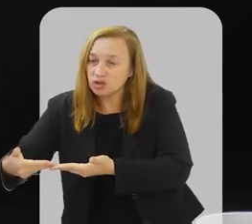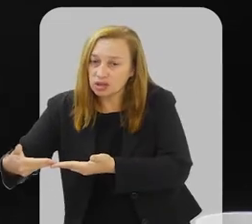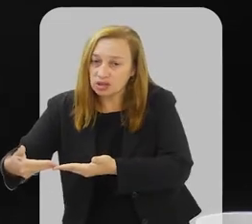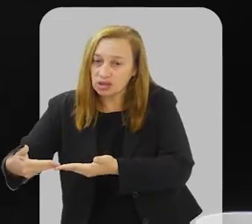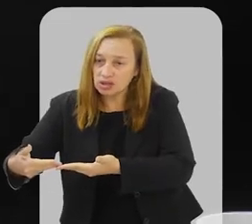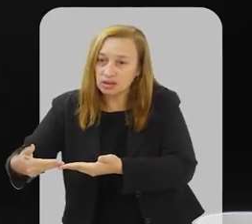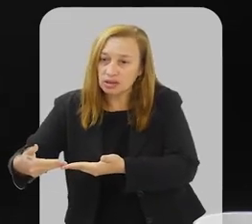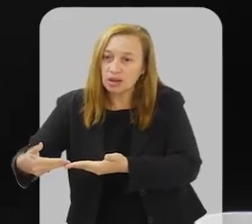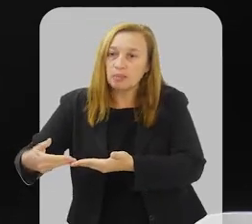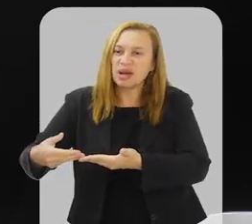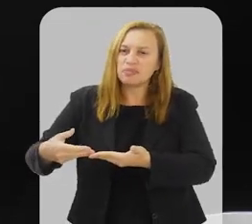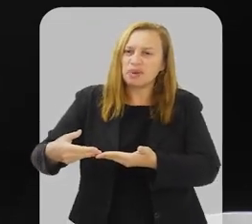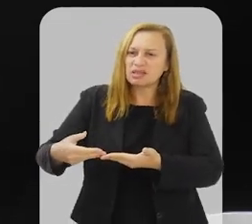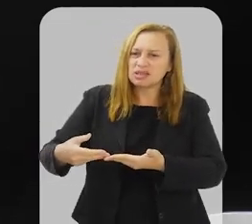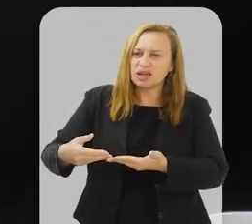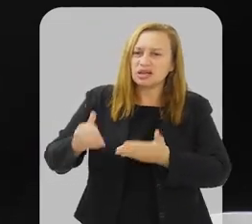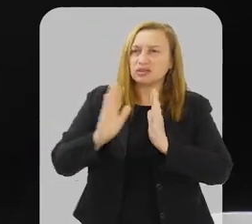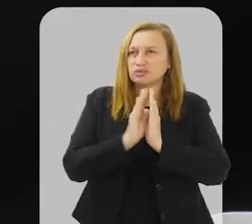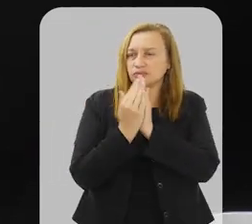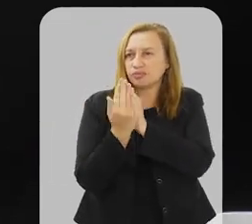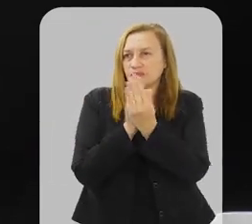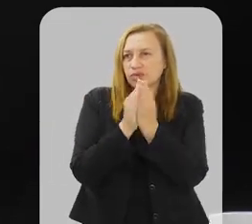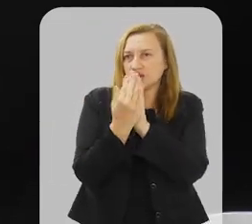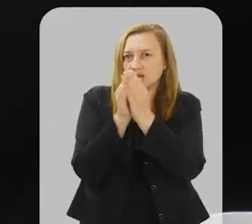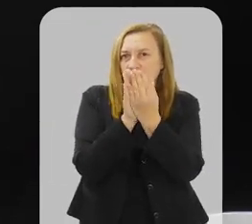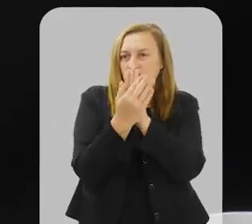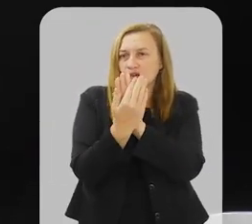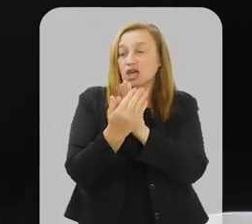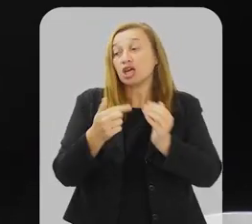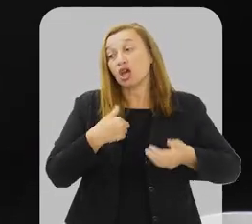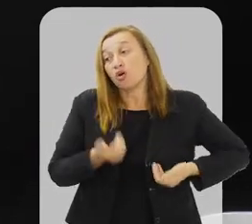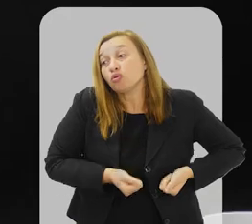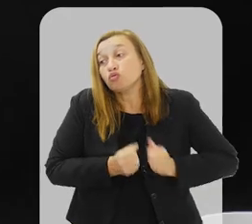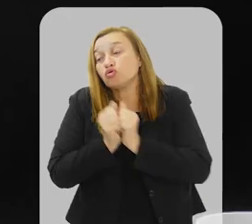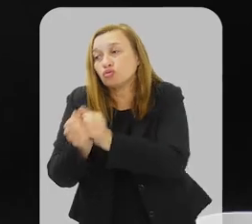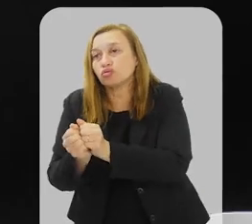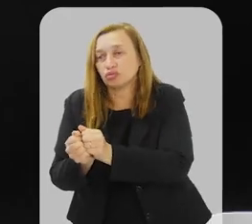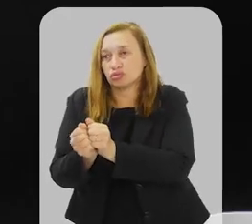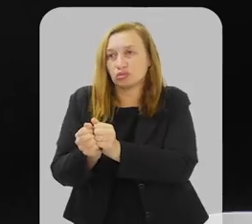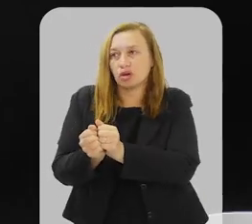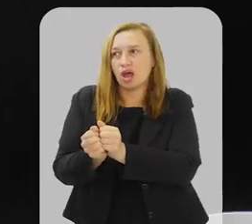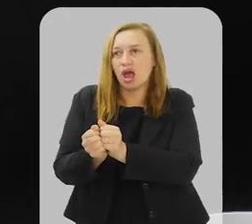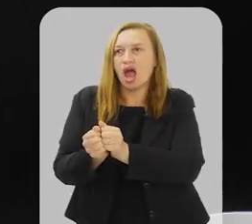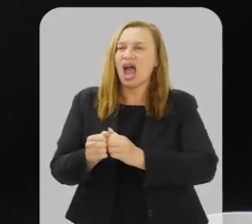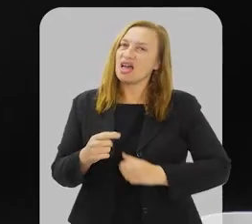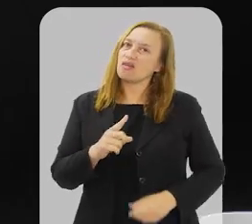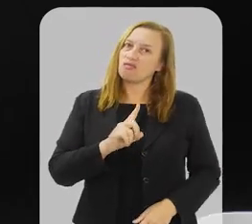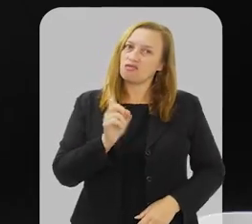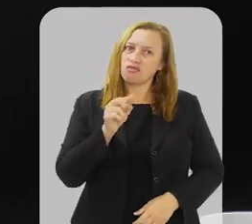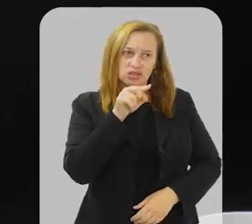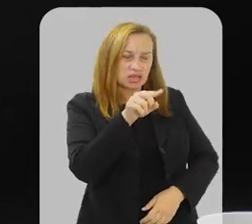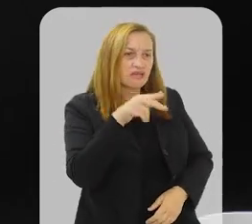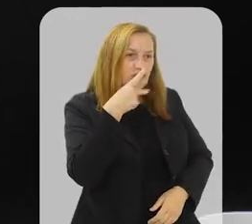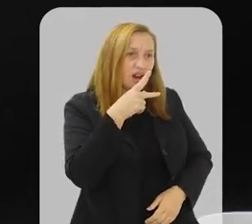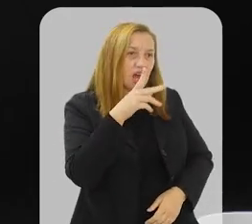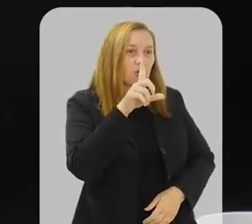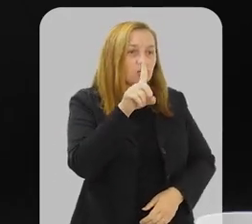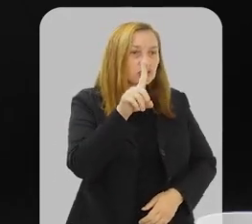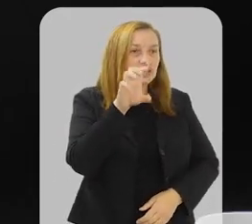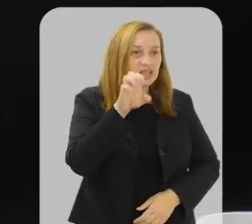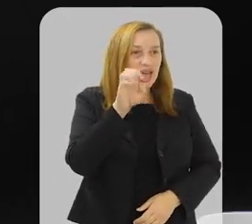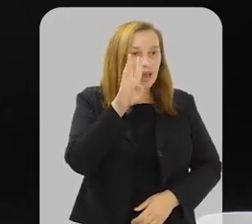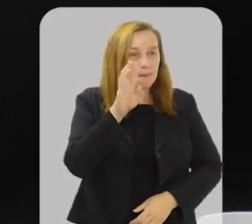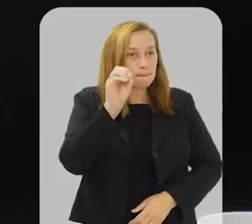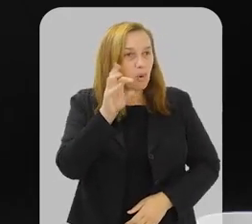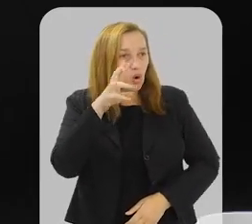ela e me lembro de monara falando não você não pode sair daqui como é que você vai você vai ficar com a Débora eu falei não faça isso comigo a